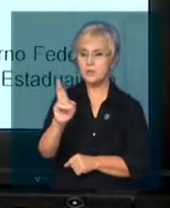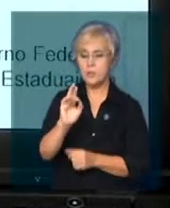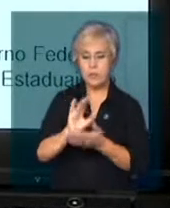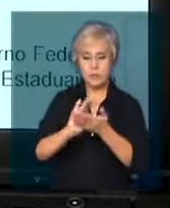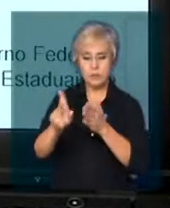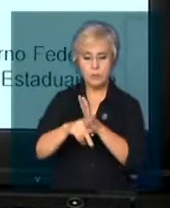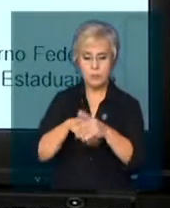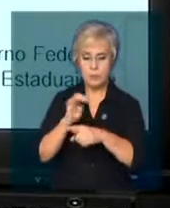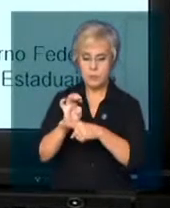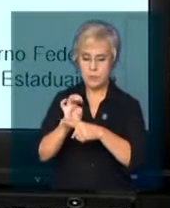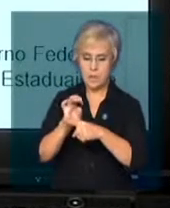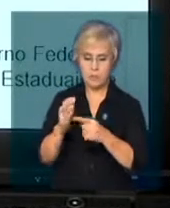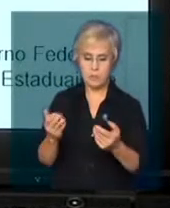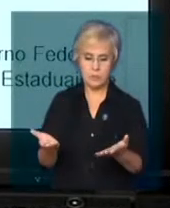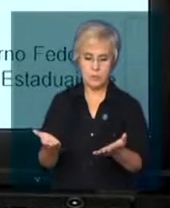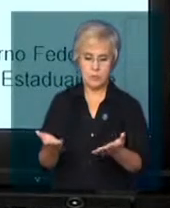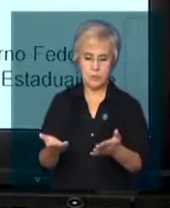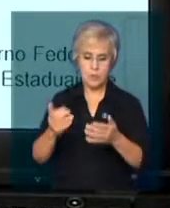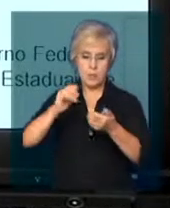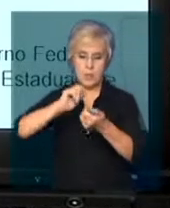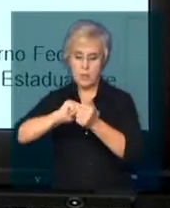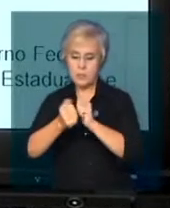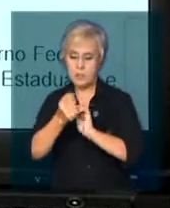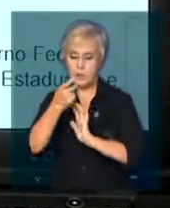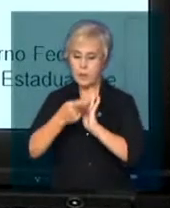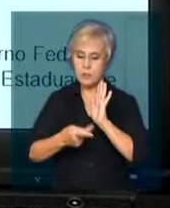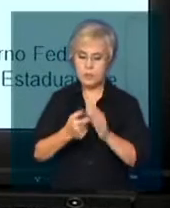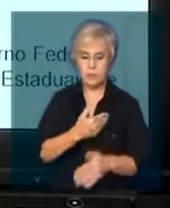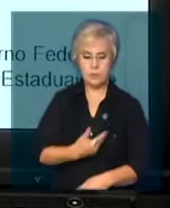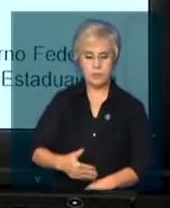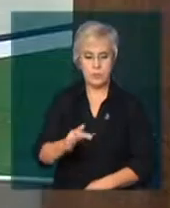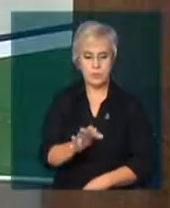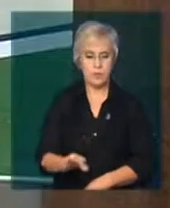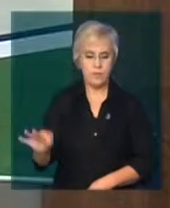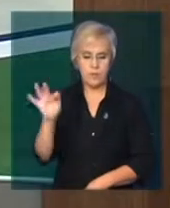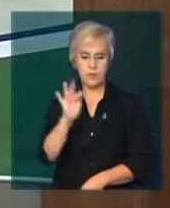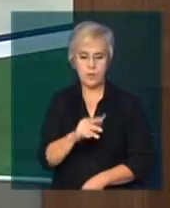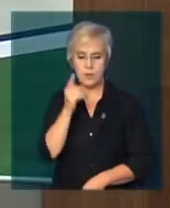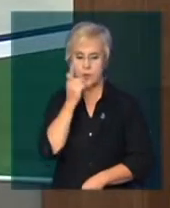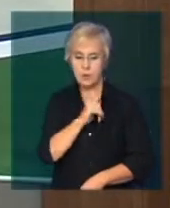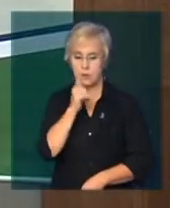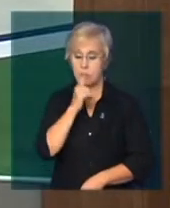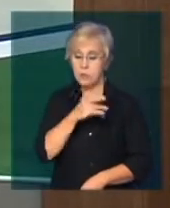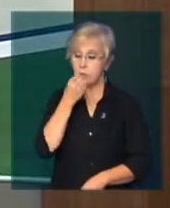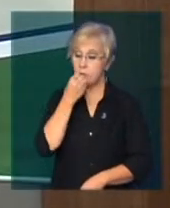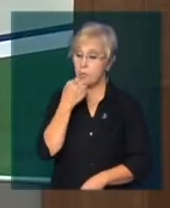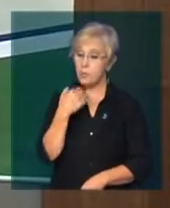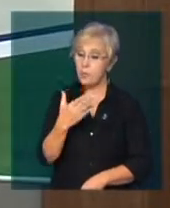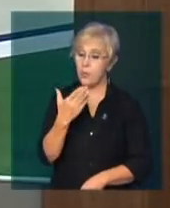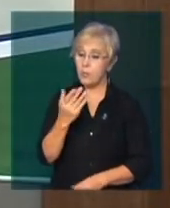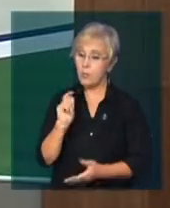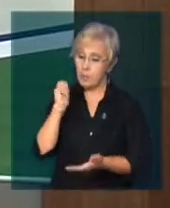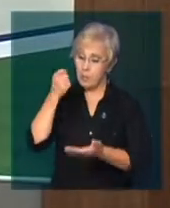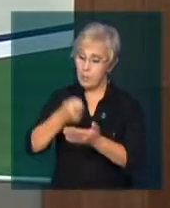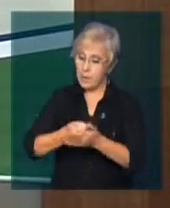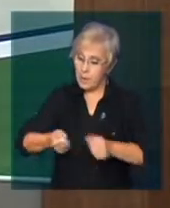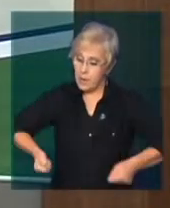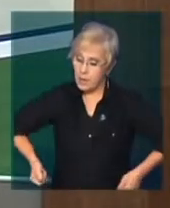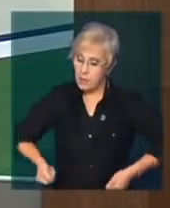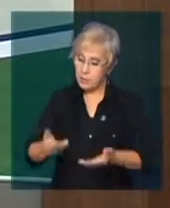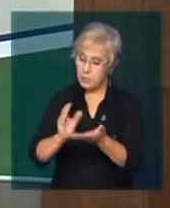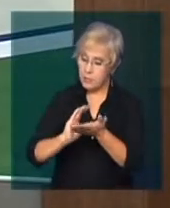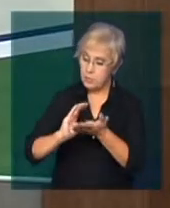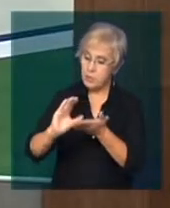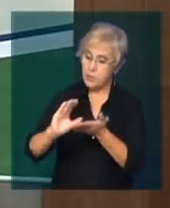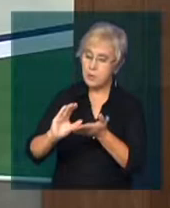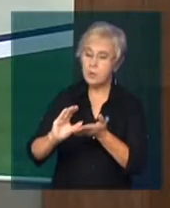cofres do estado do Mato Grosso. A adequação dos programas do governo federal para que sejam suficientes para custear, não somente